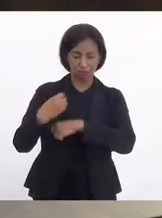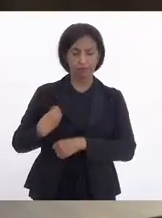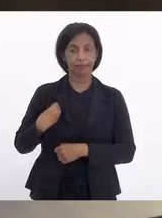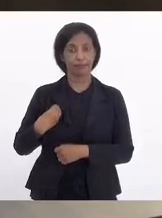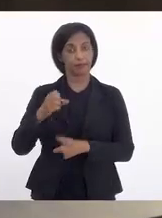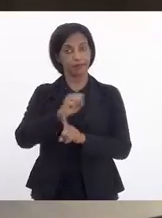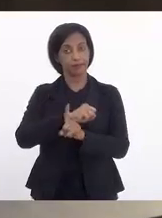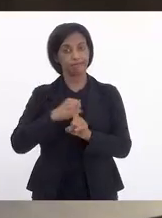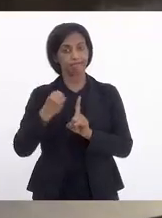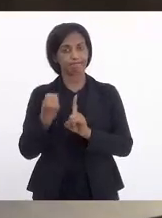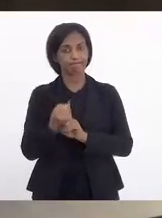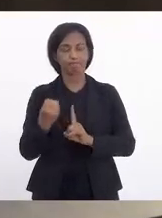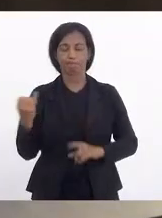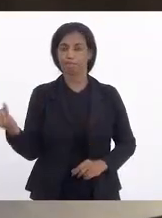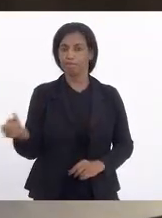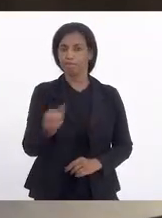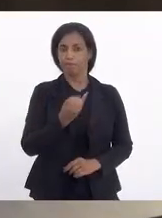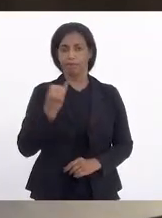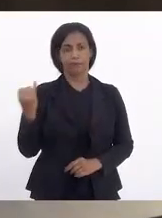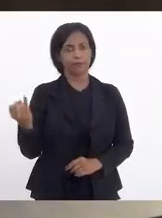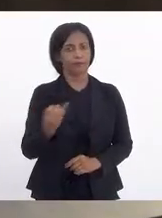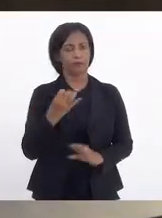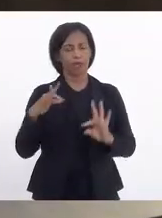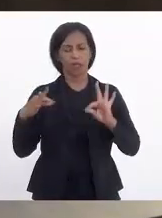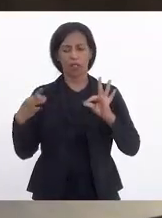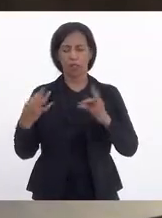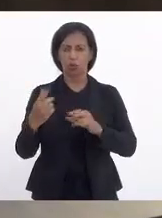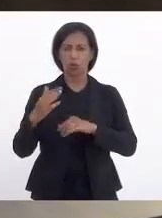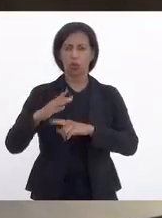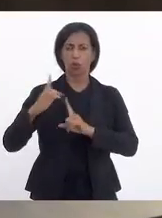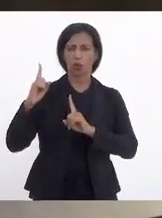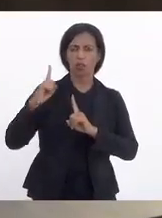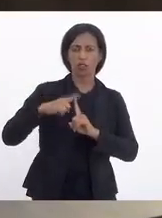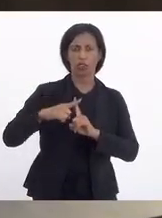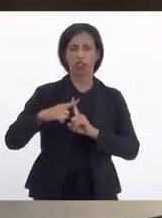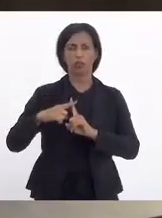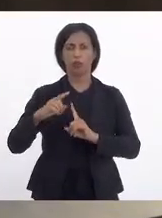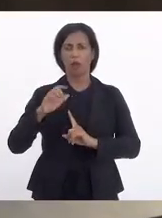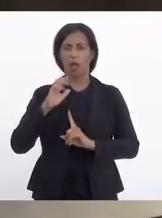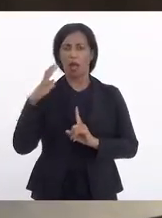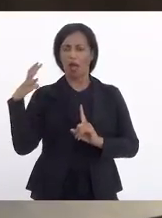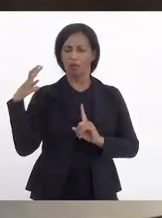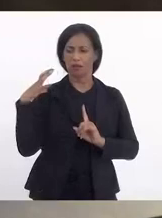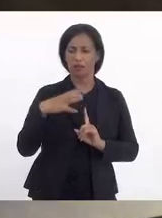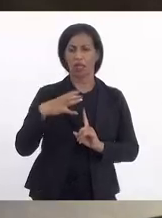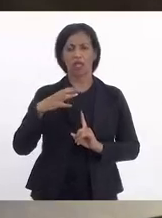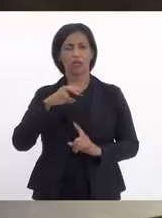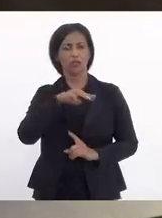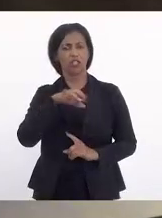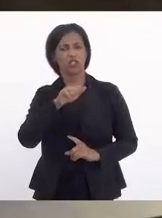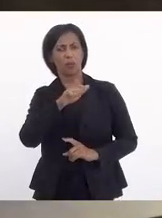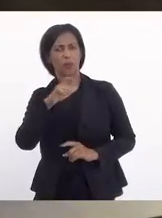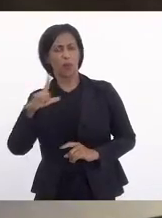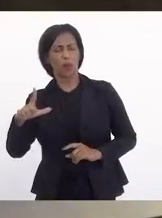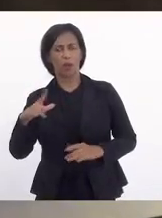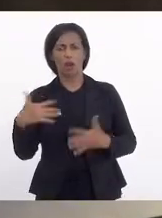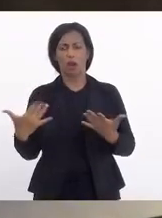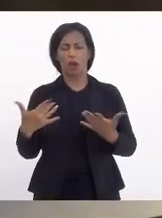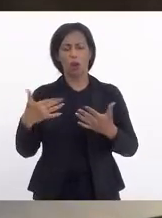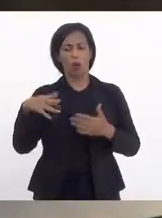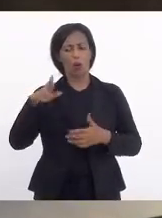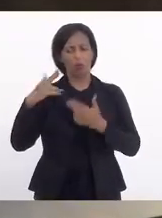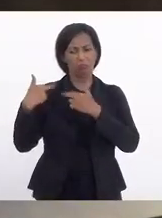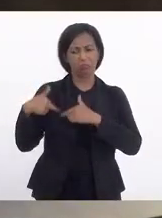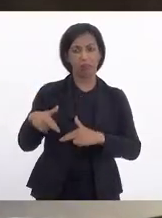que vivemos na nossa sociedade é fundamental que todo e qualquer tipo de assédio seja ele moral e fundamentalmente